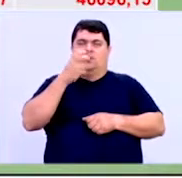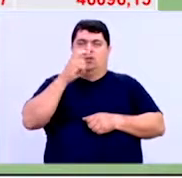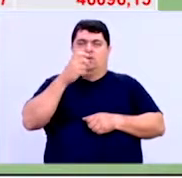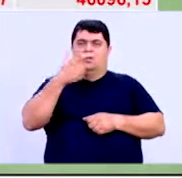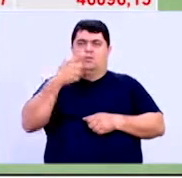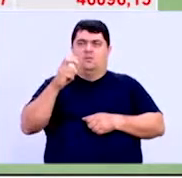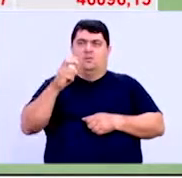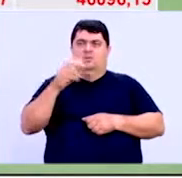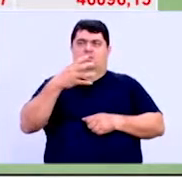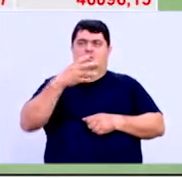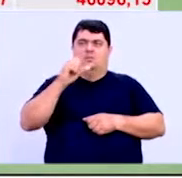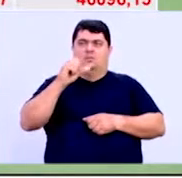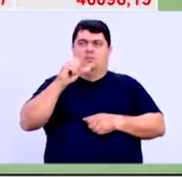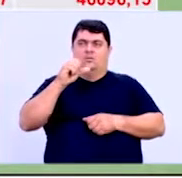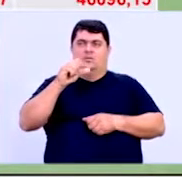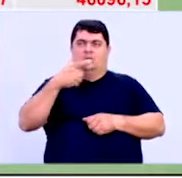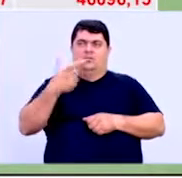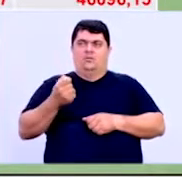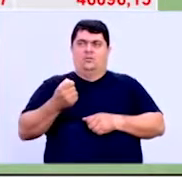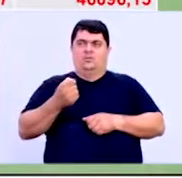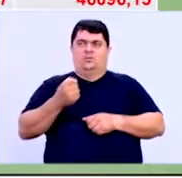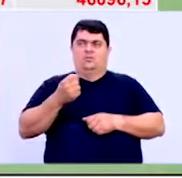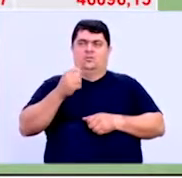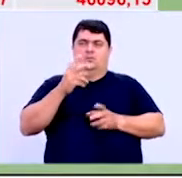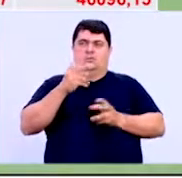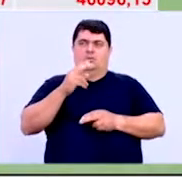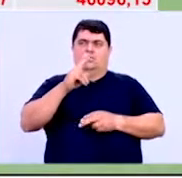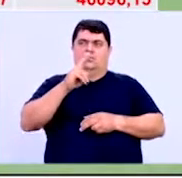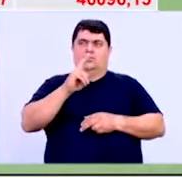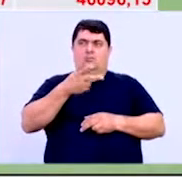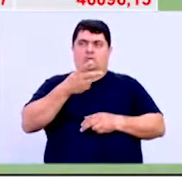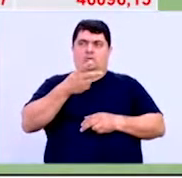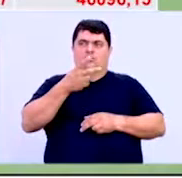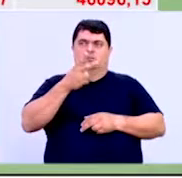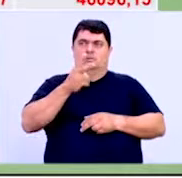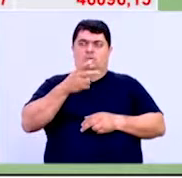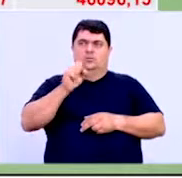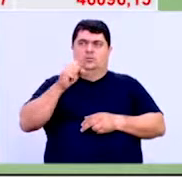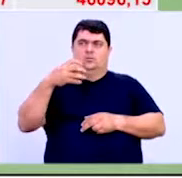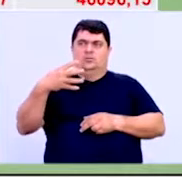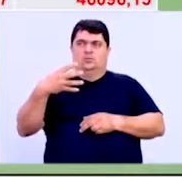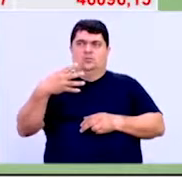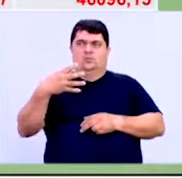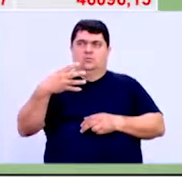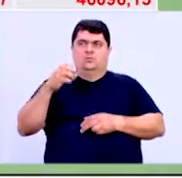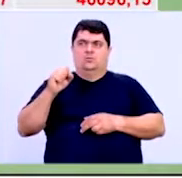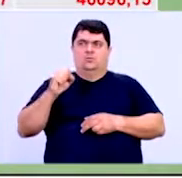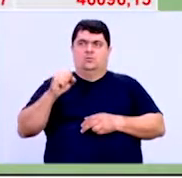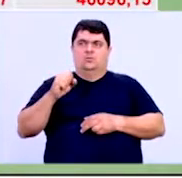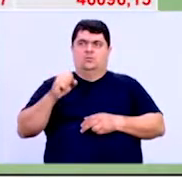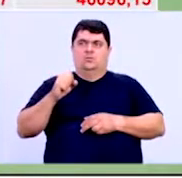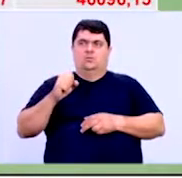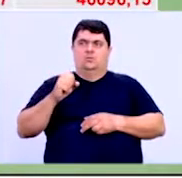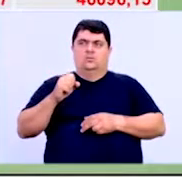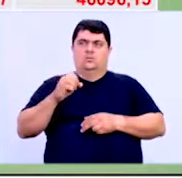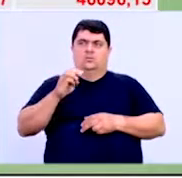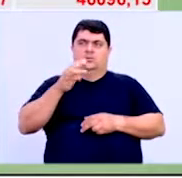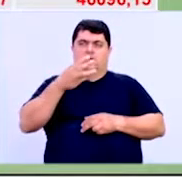492, R$ 49,20. Dá 2.284. Vai dar esse resultado. O saldo inicial do caixa mais as entradas